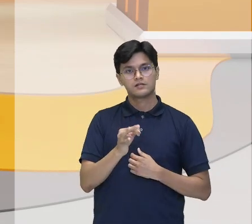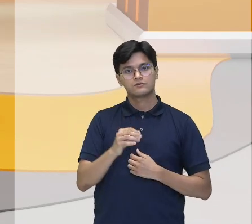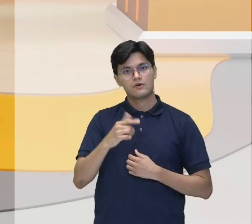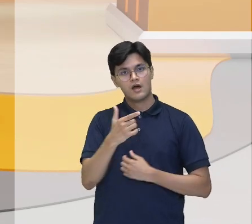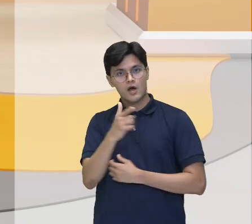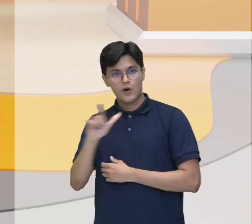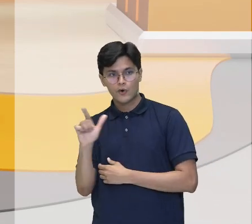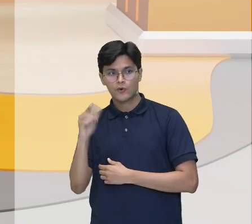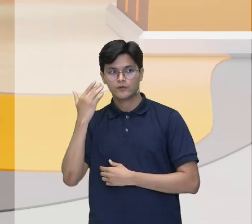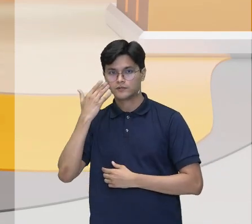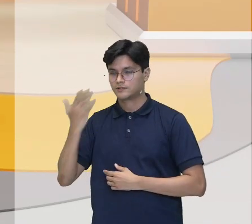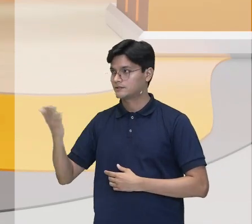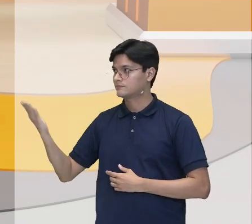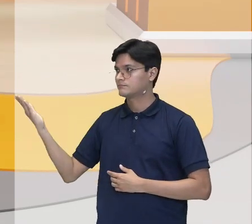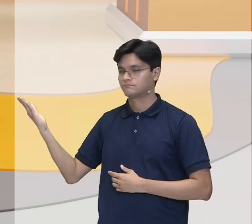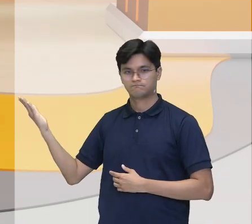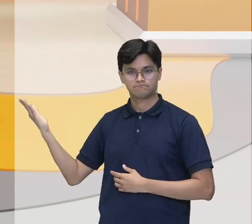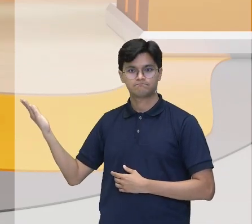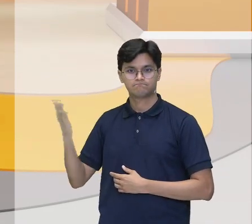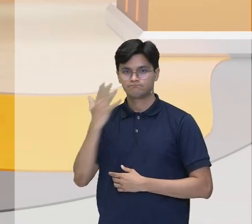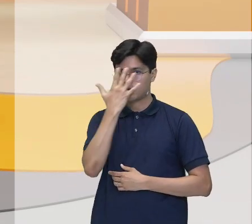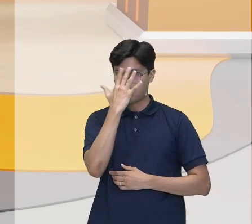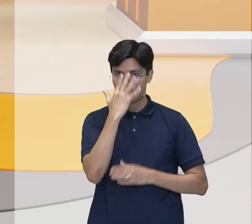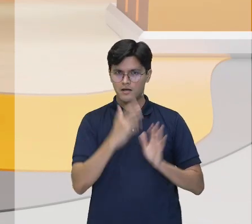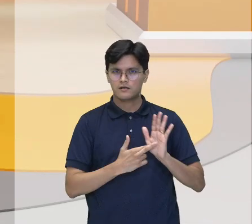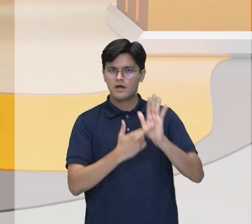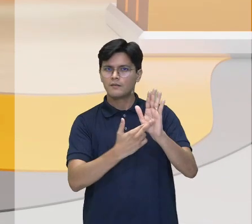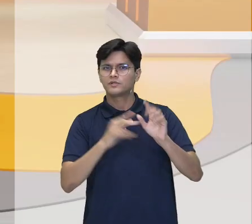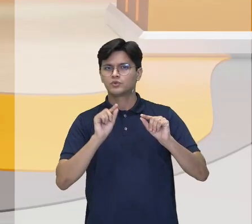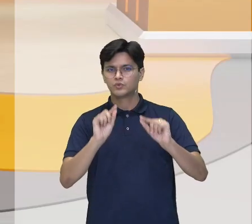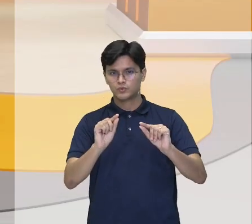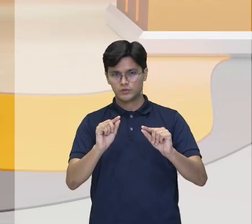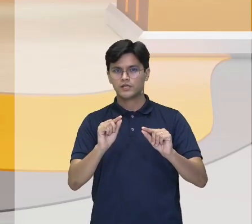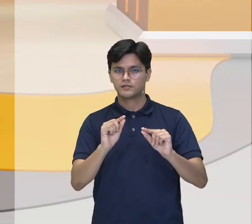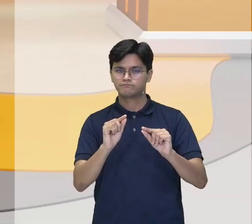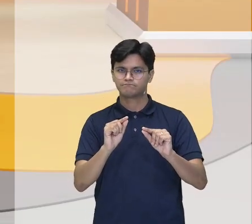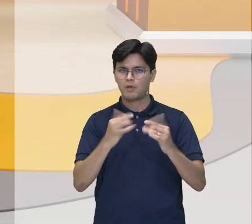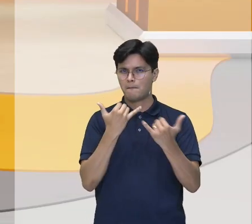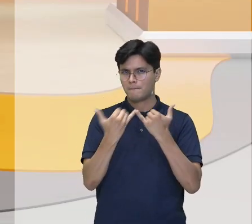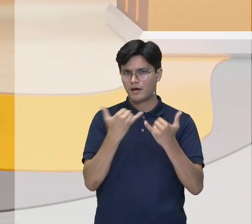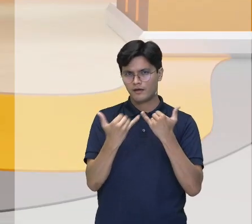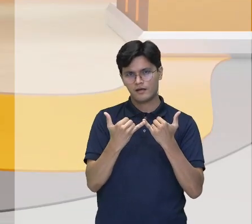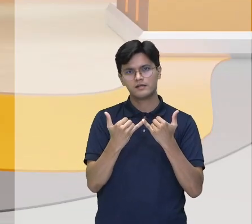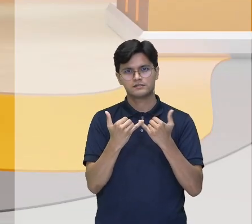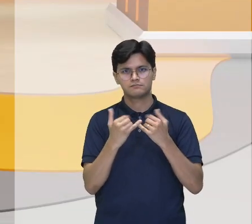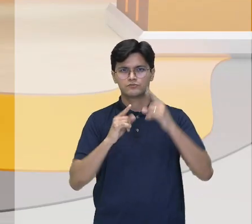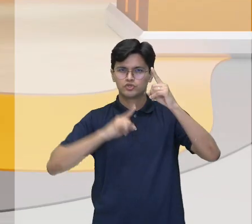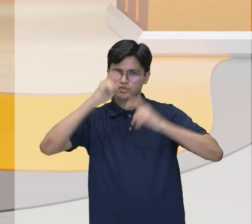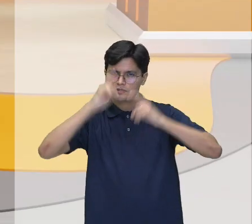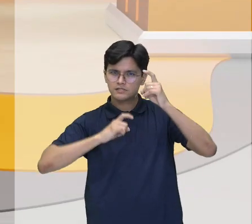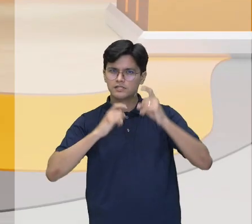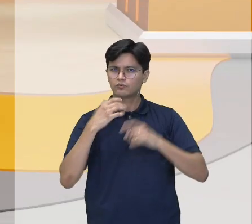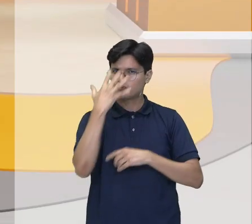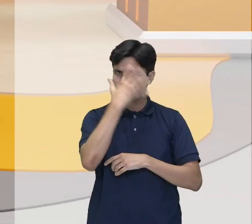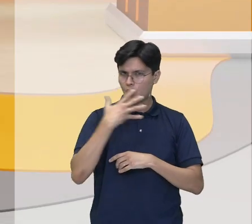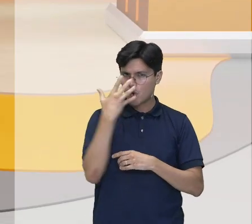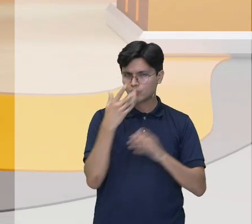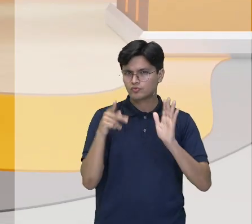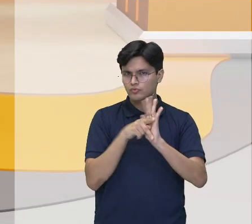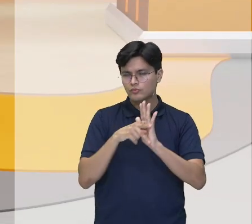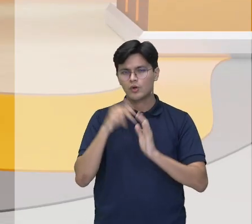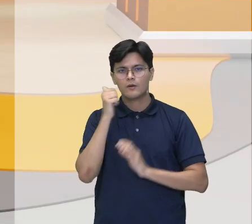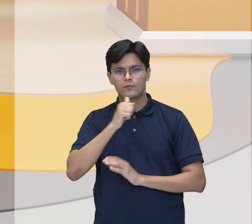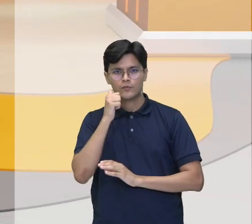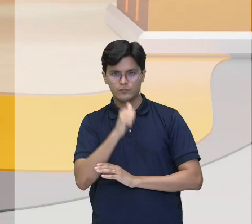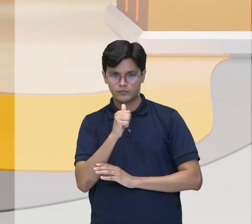povo Punu do Gabão, representam rostos de mulher, geralmente com escarificações, utilizada